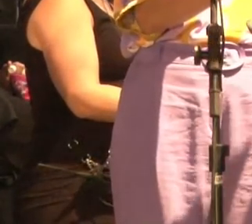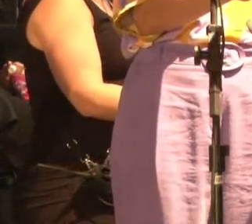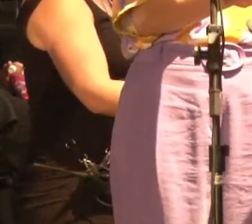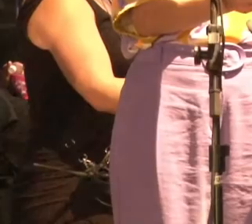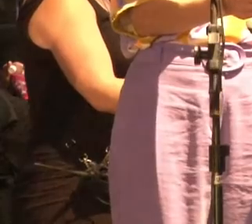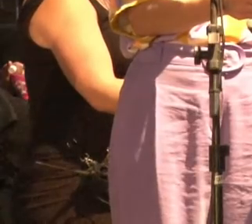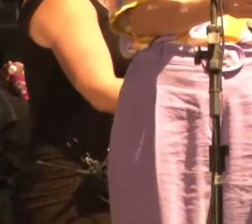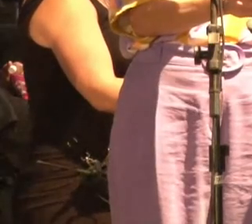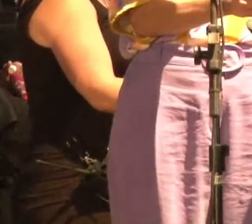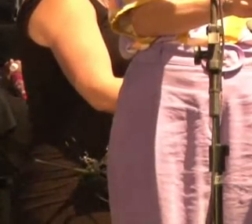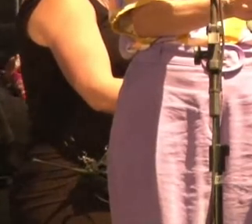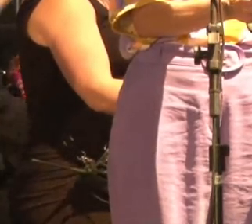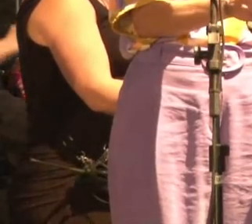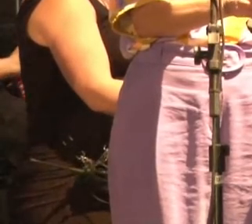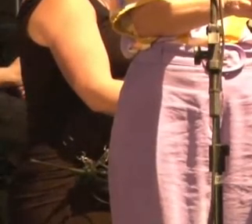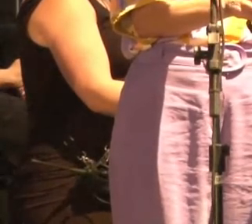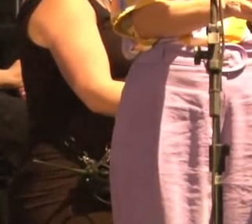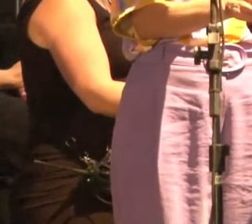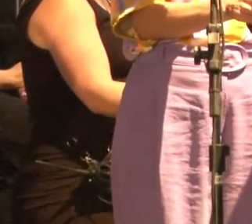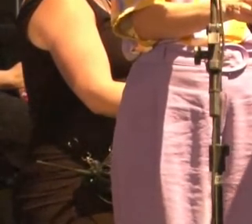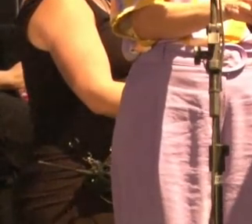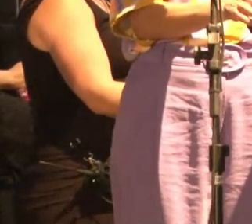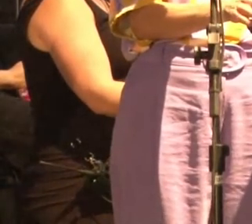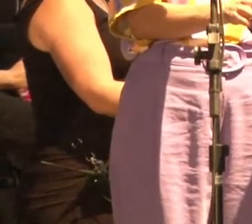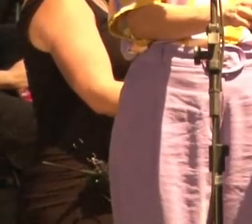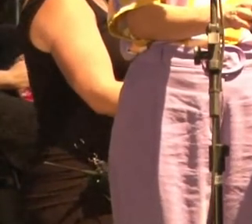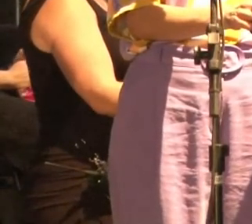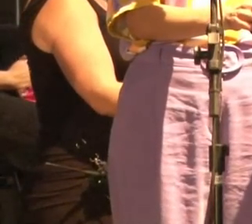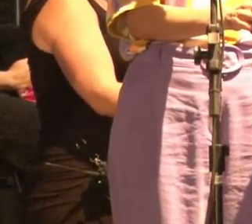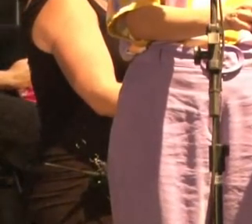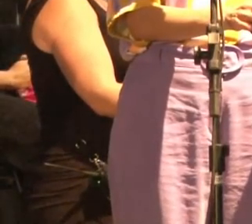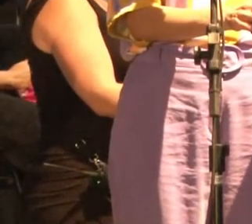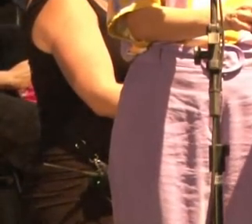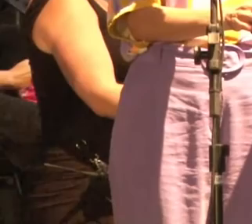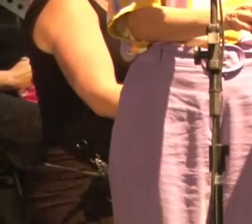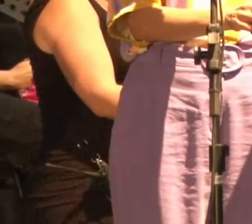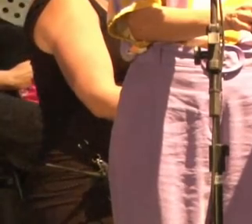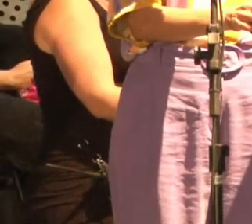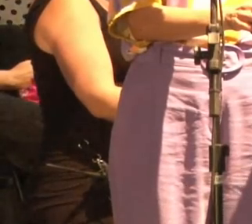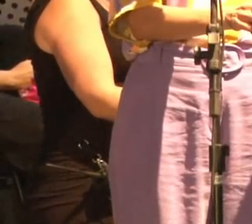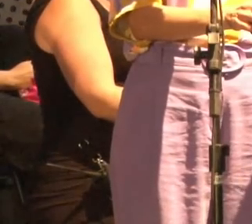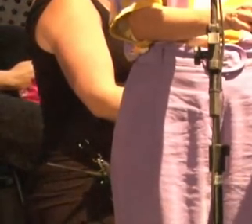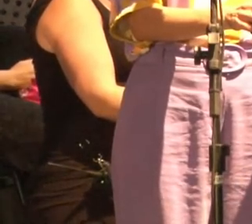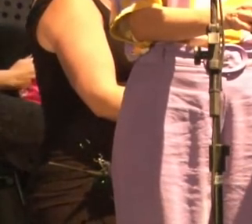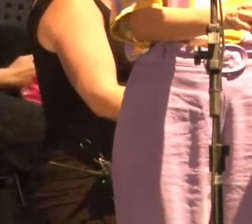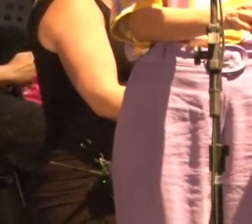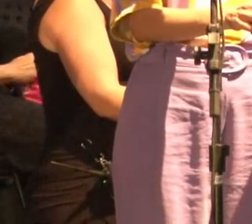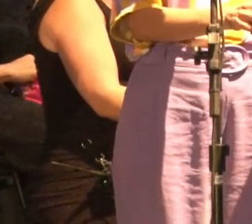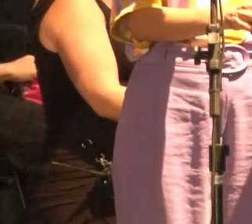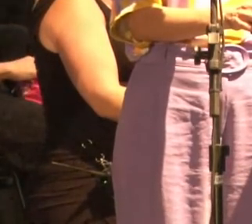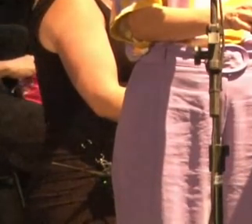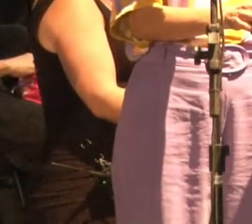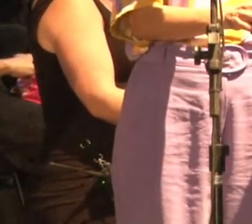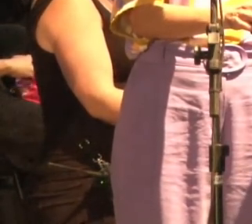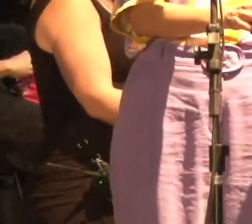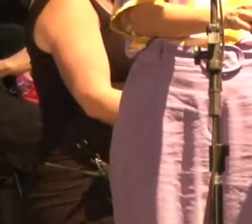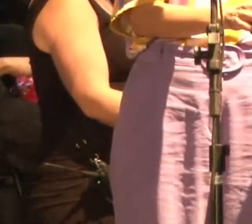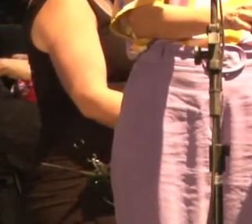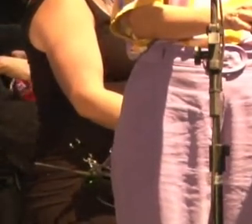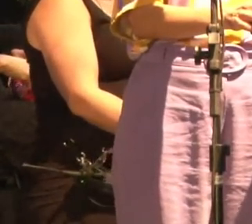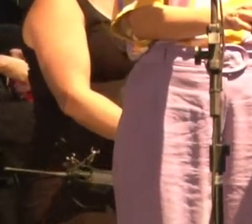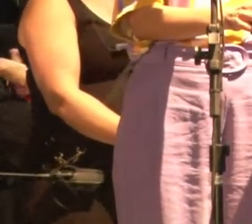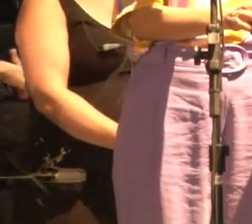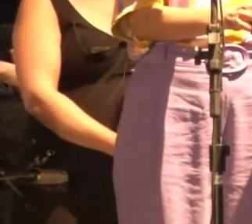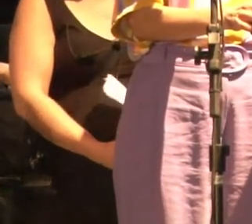Sul. Nesta ala, temos alegorias deusas da mitologia. Temos o carro alegórico